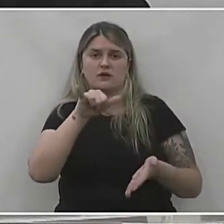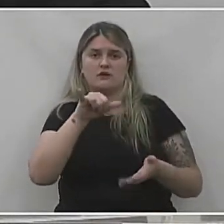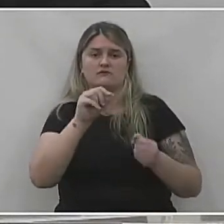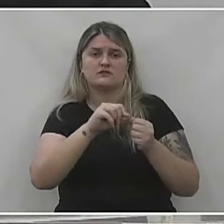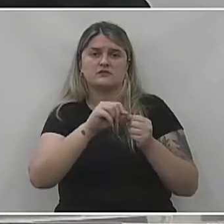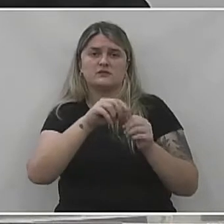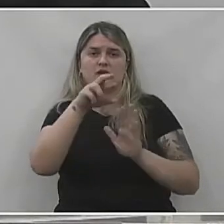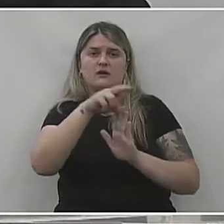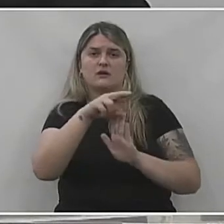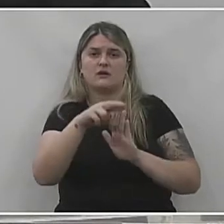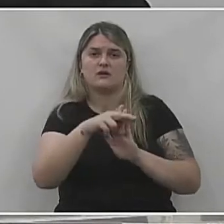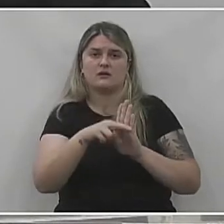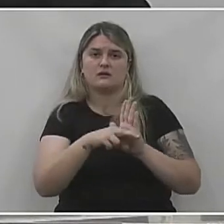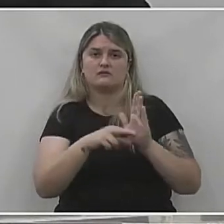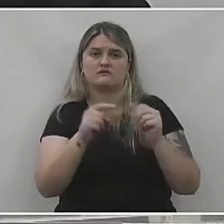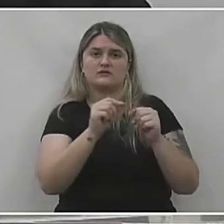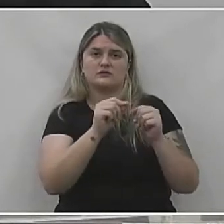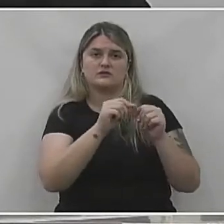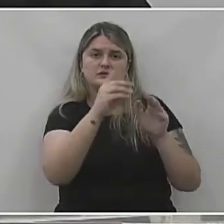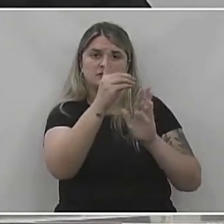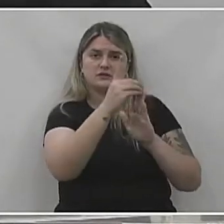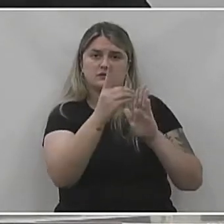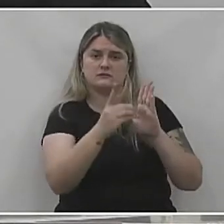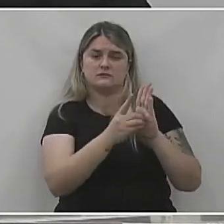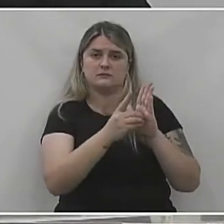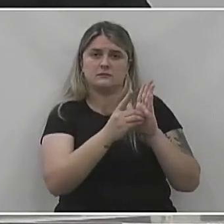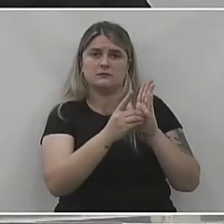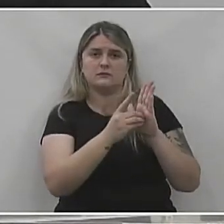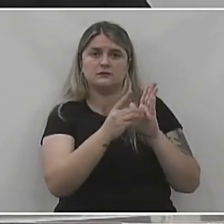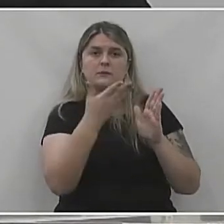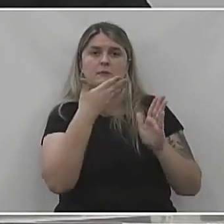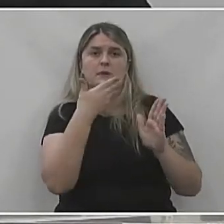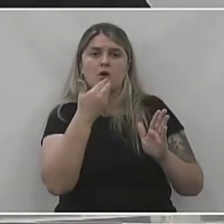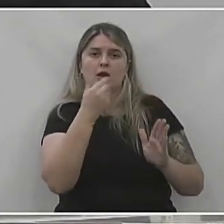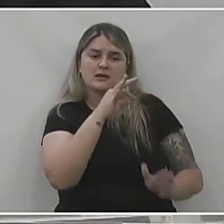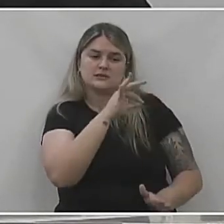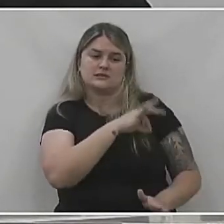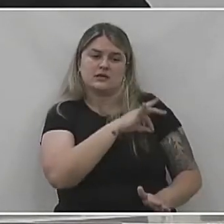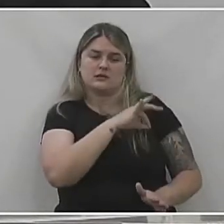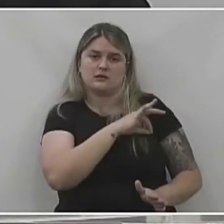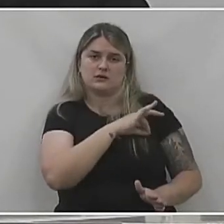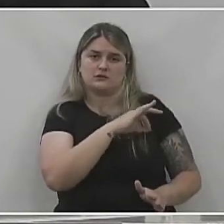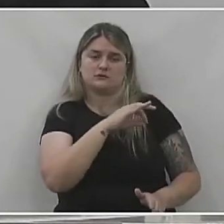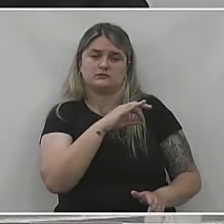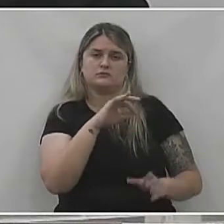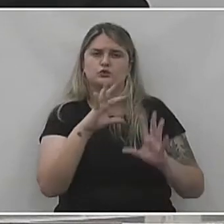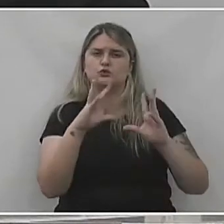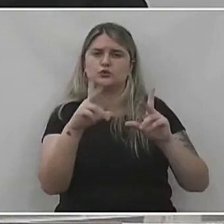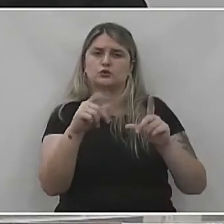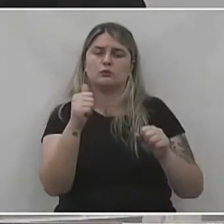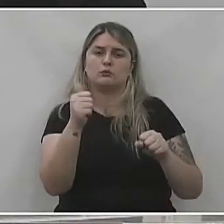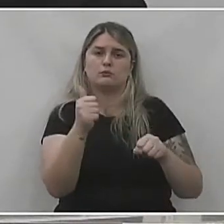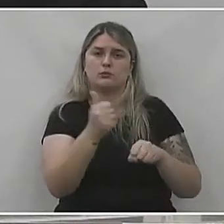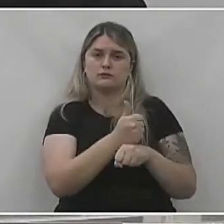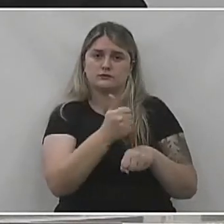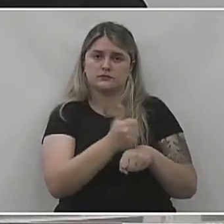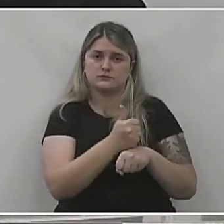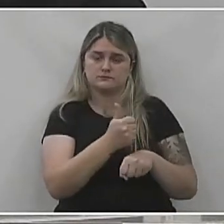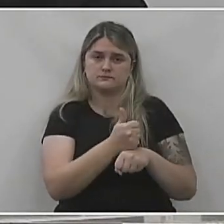será regulamentado por decreto em incentivo a todos esses profissionais então